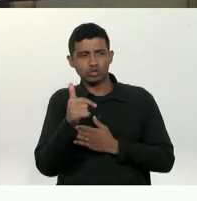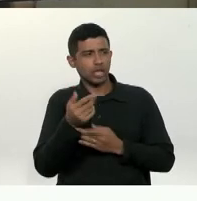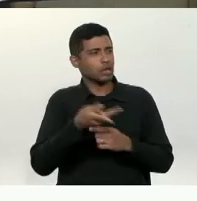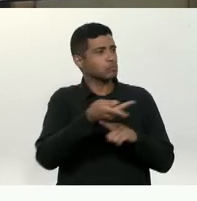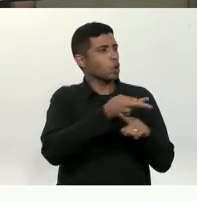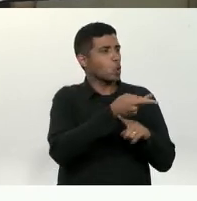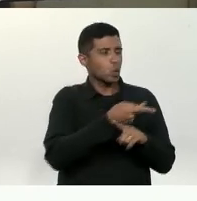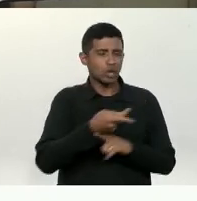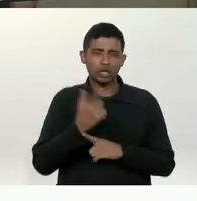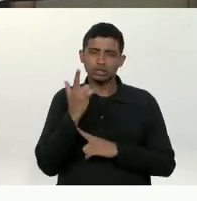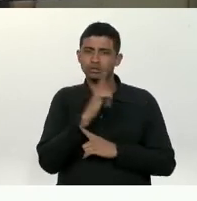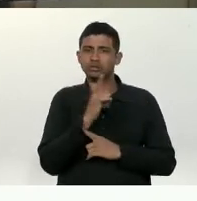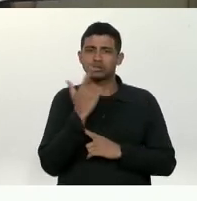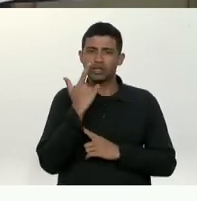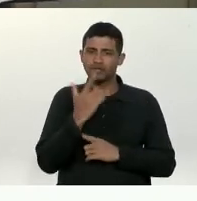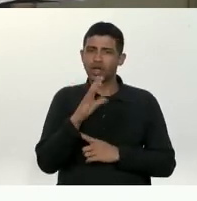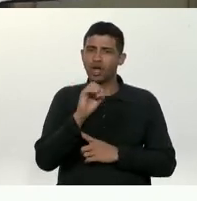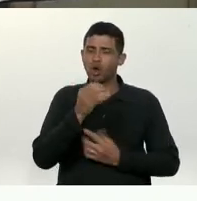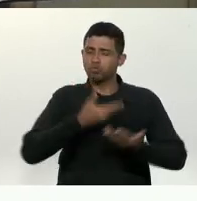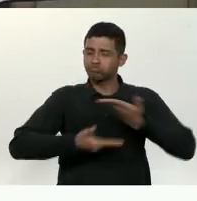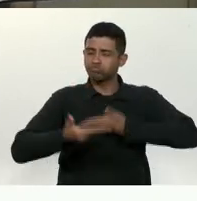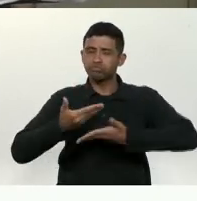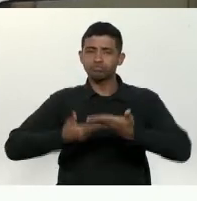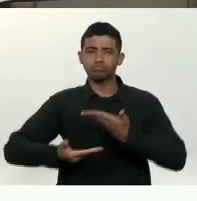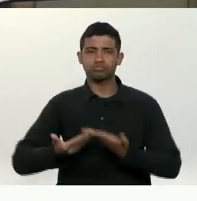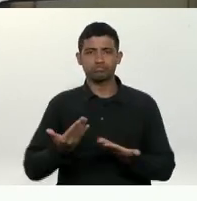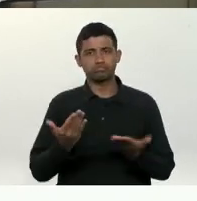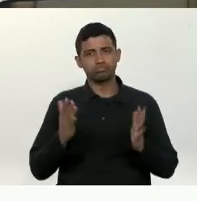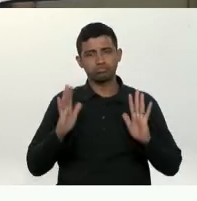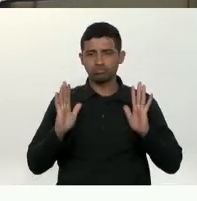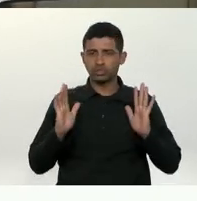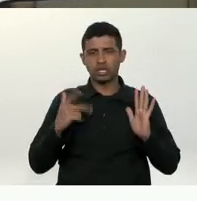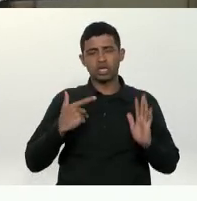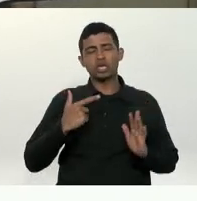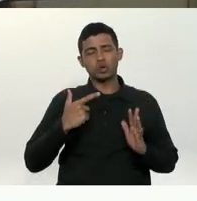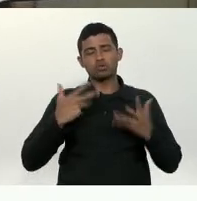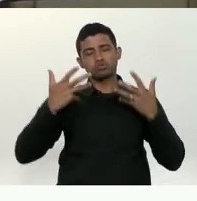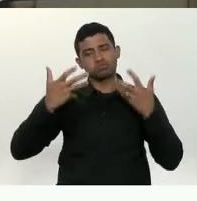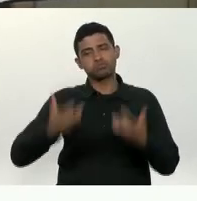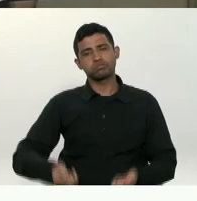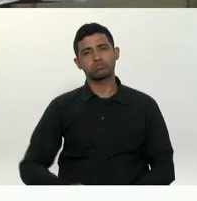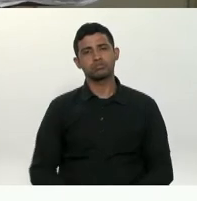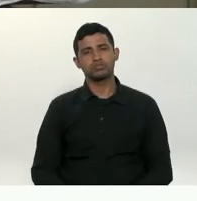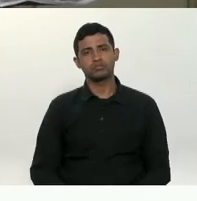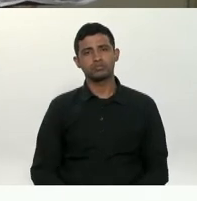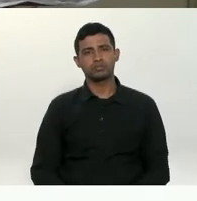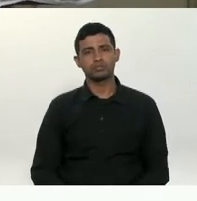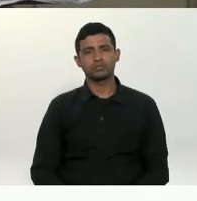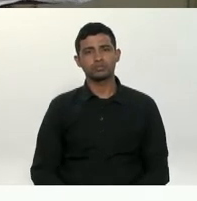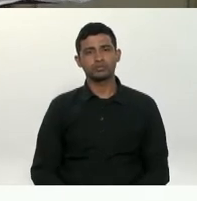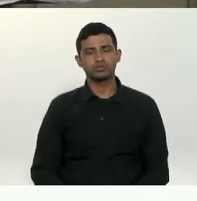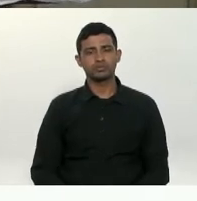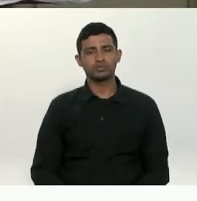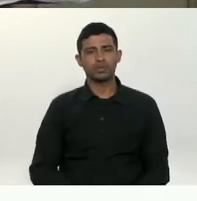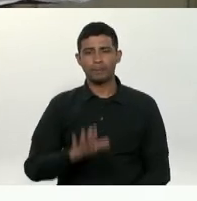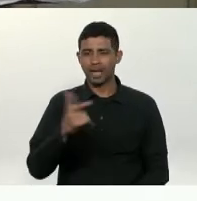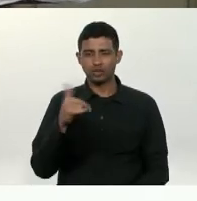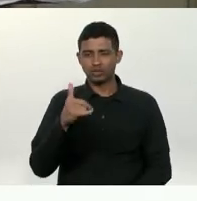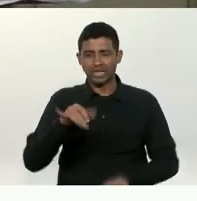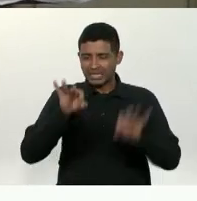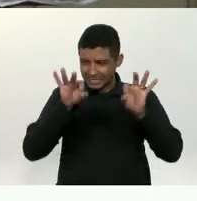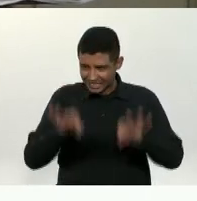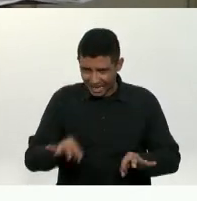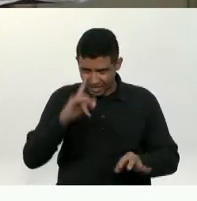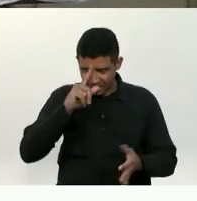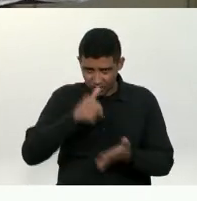Enfim, é o sistema de coparticipação. Eu sou particularmente favorável, mas, como ainda não há nada definido,